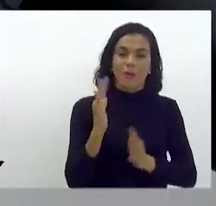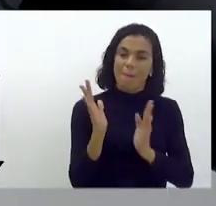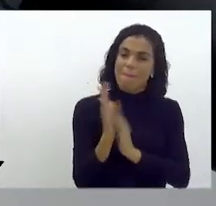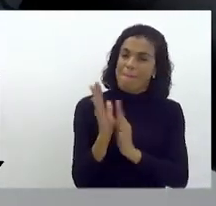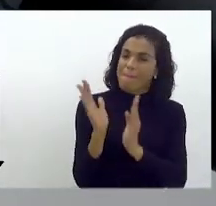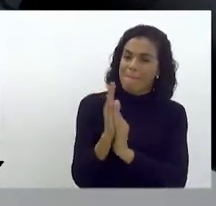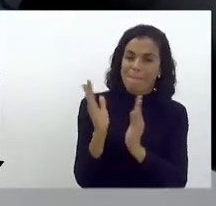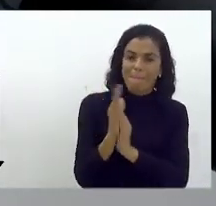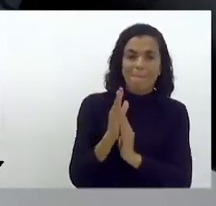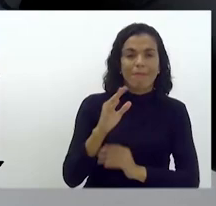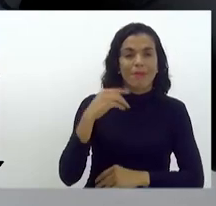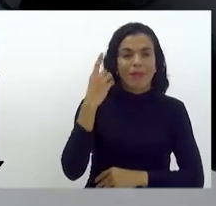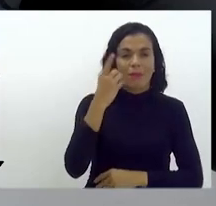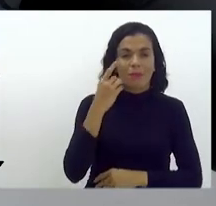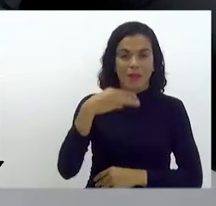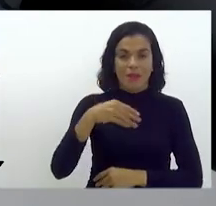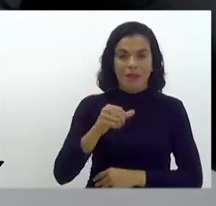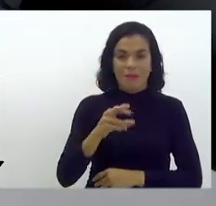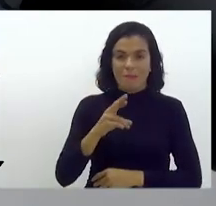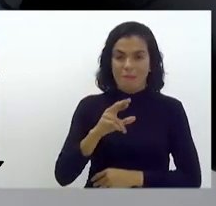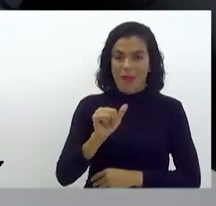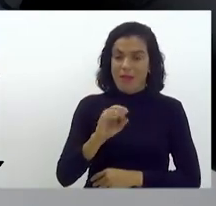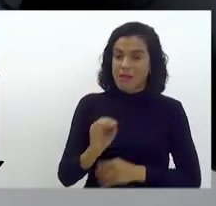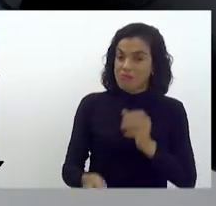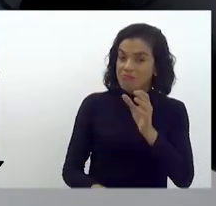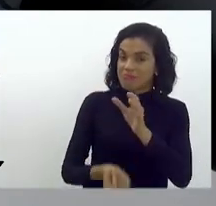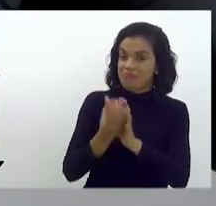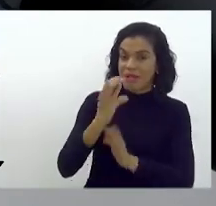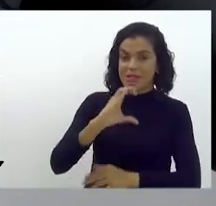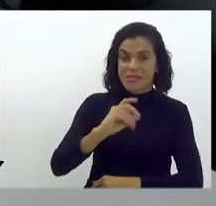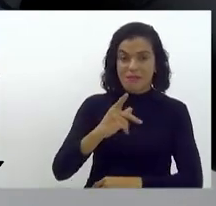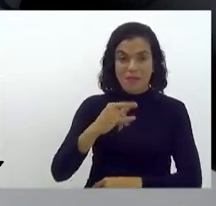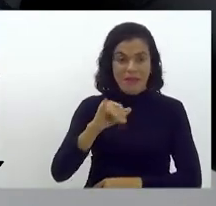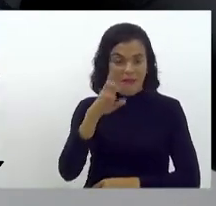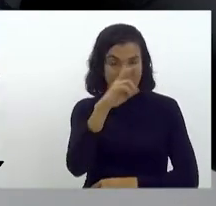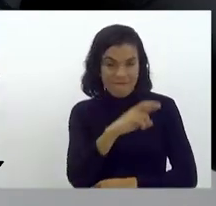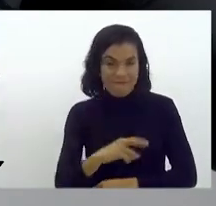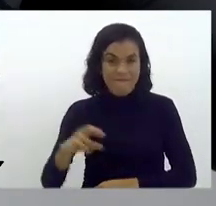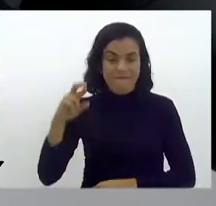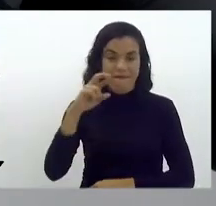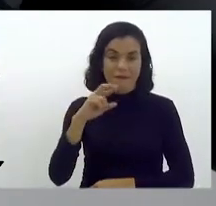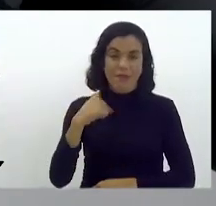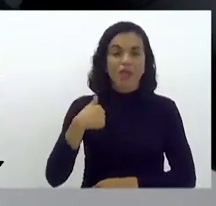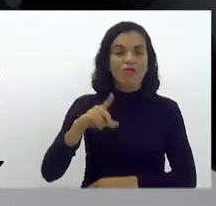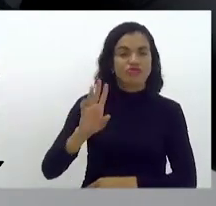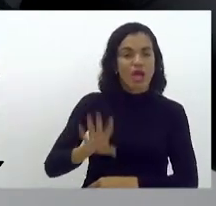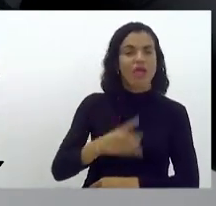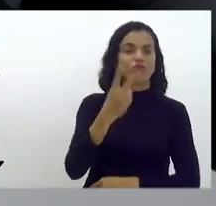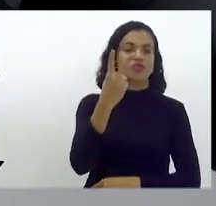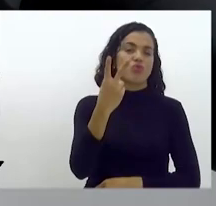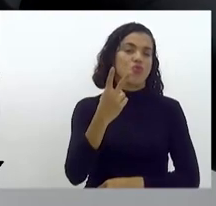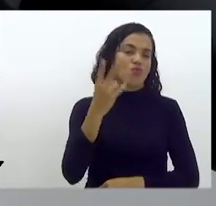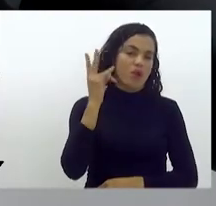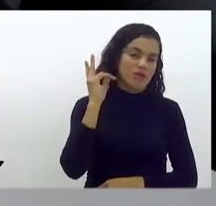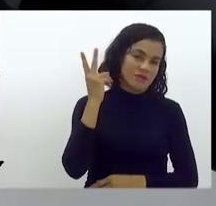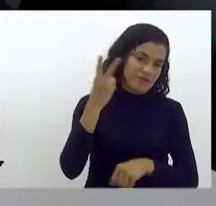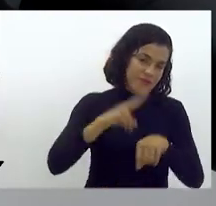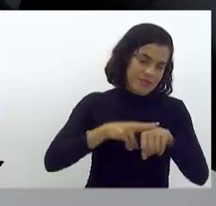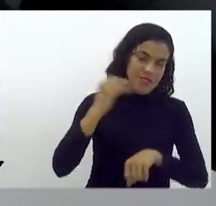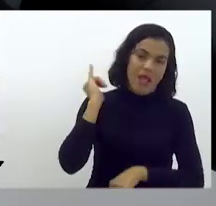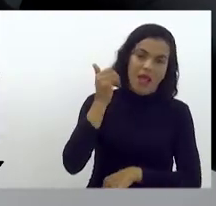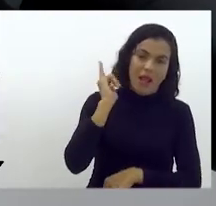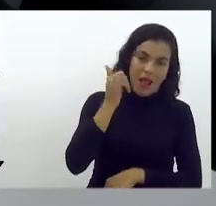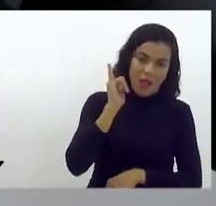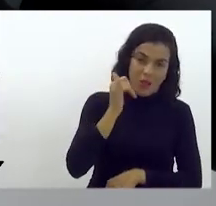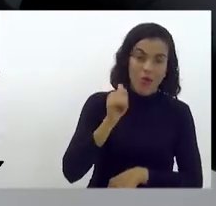deputada Marta Rocha por essa CPI aqui na casa foi relatora já de duas cpis também presidida pela